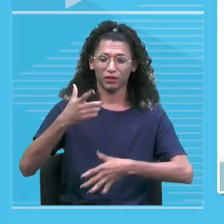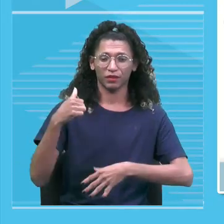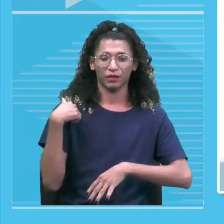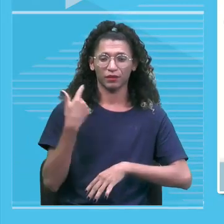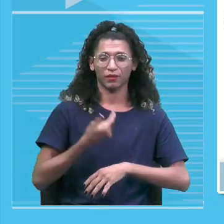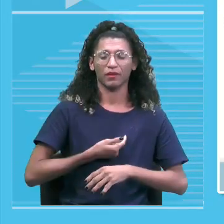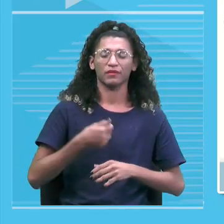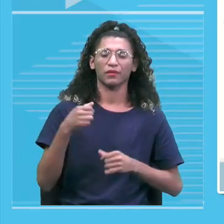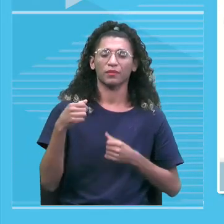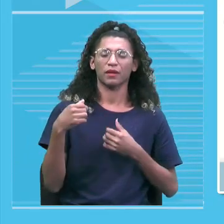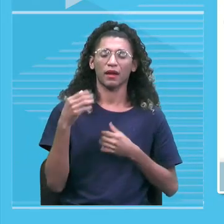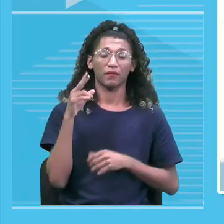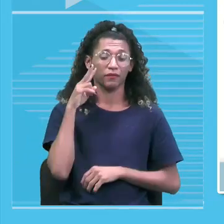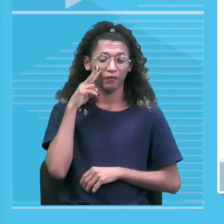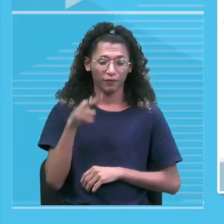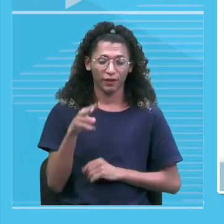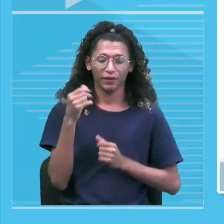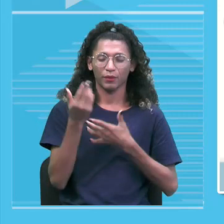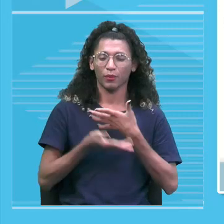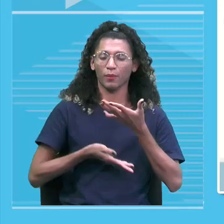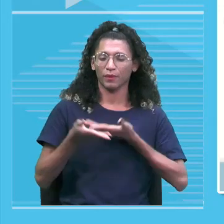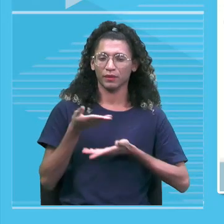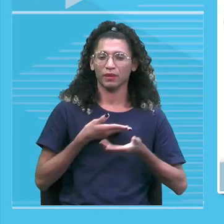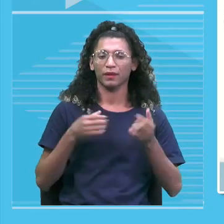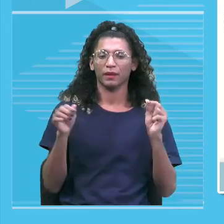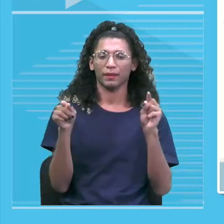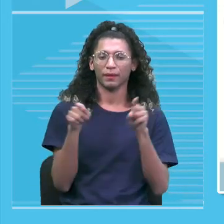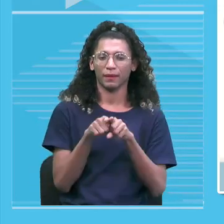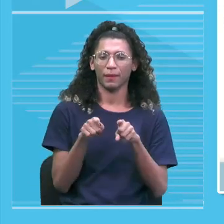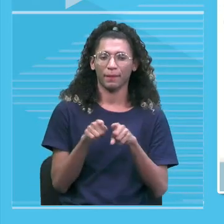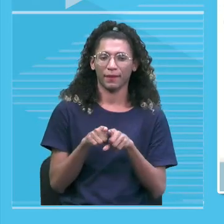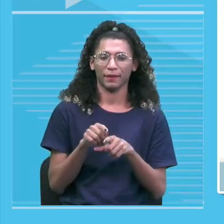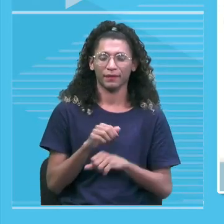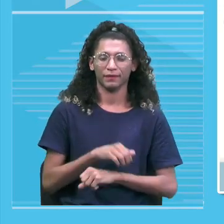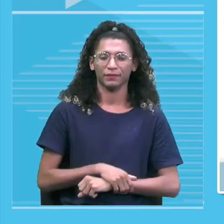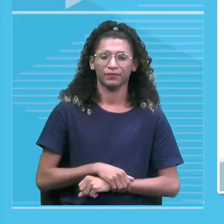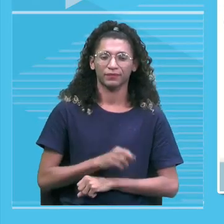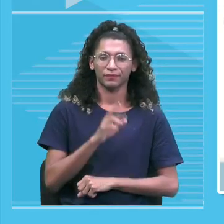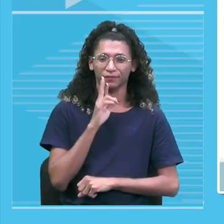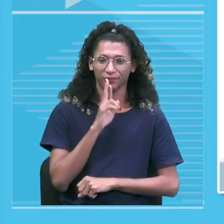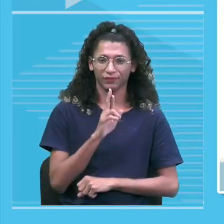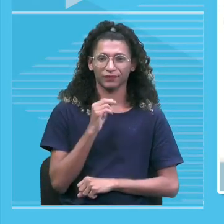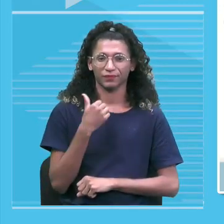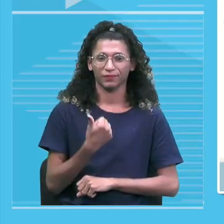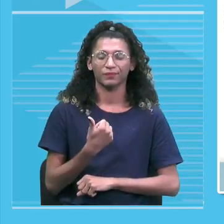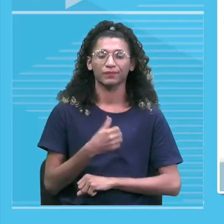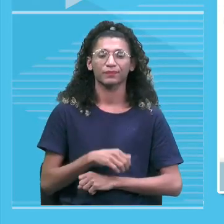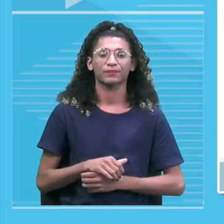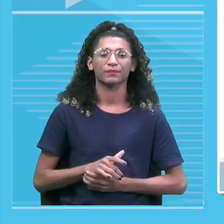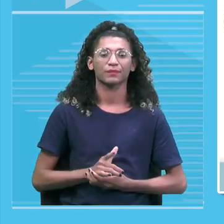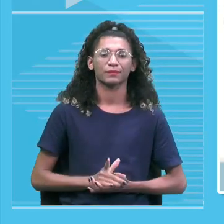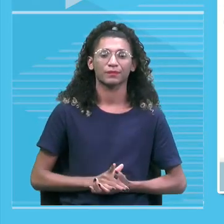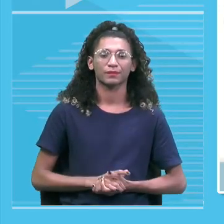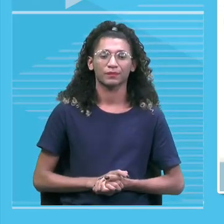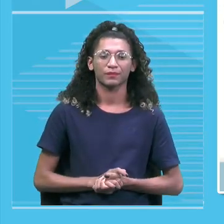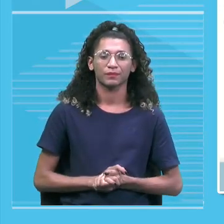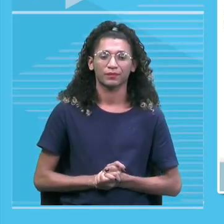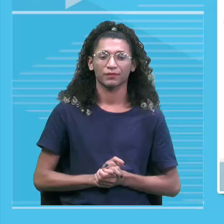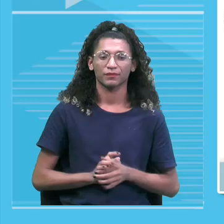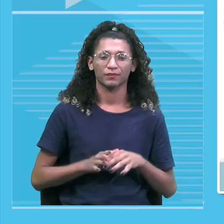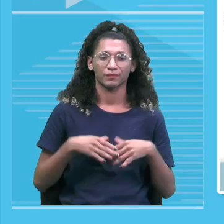comentando com vocês também as perguntinhas os comentários Tá bom então